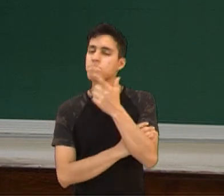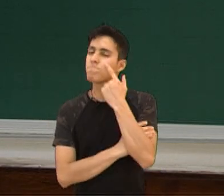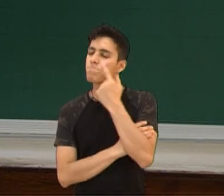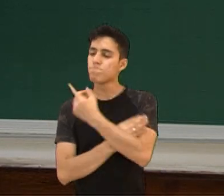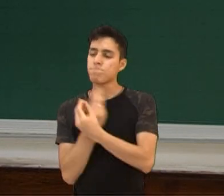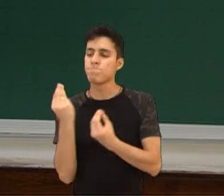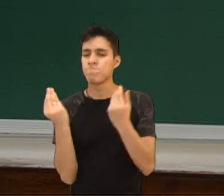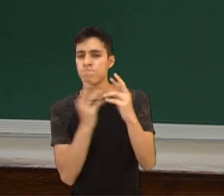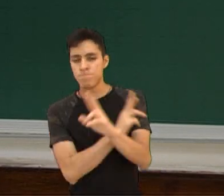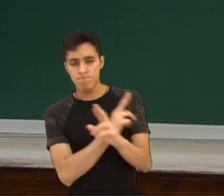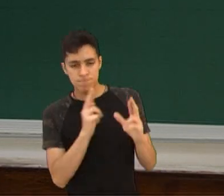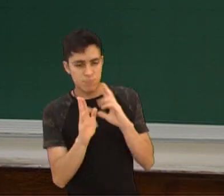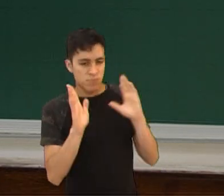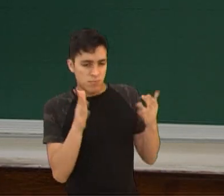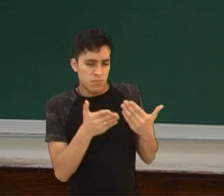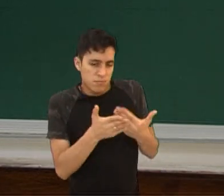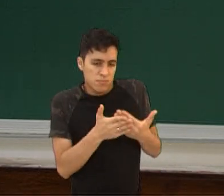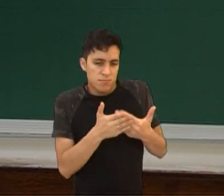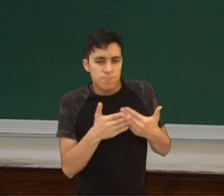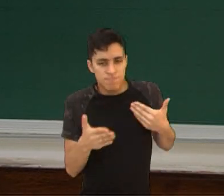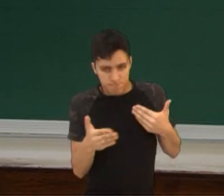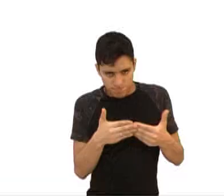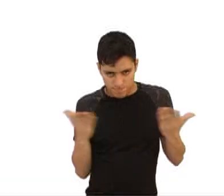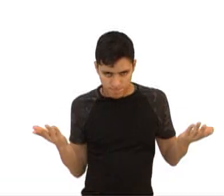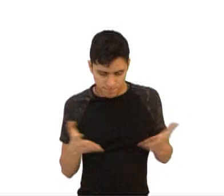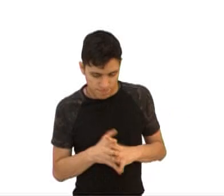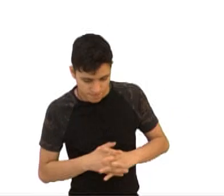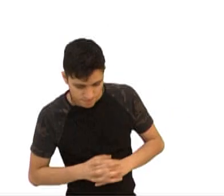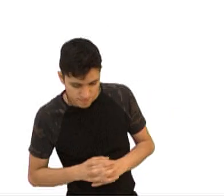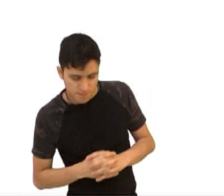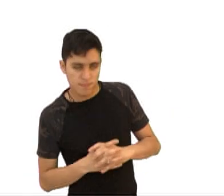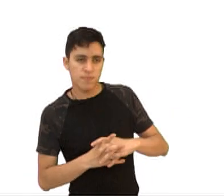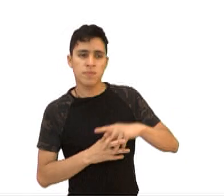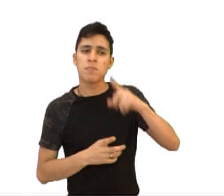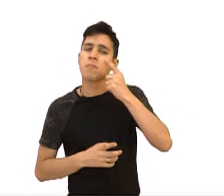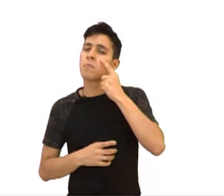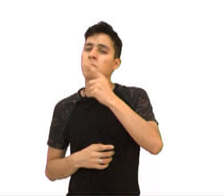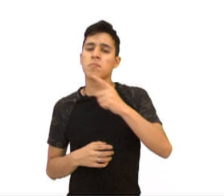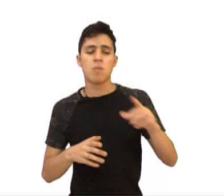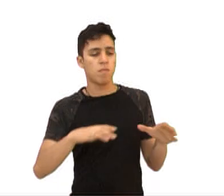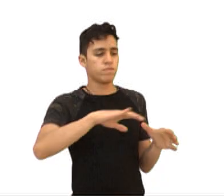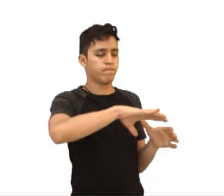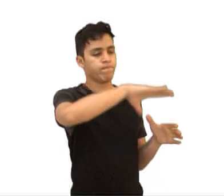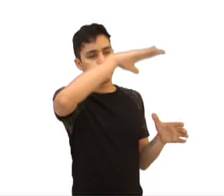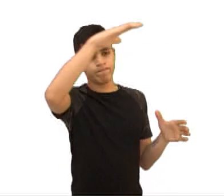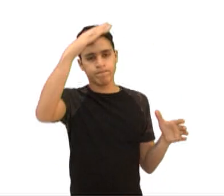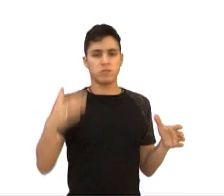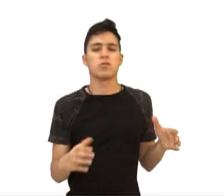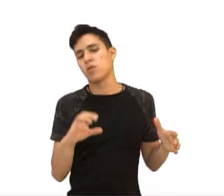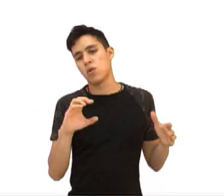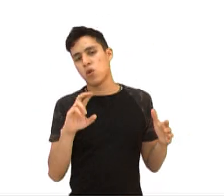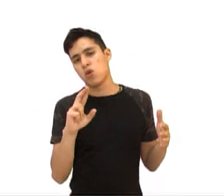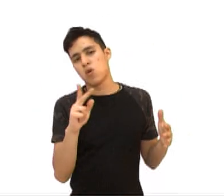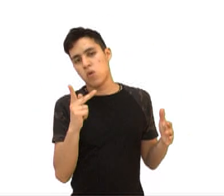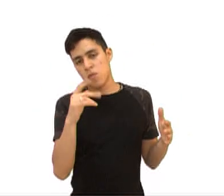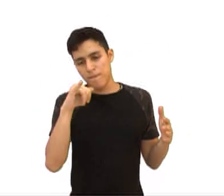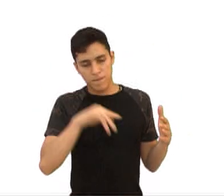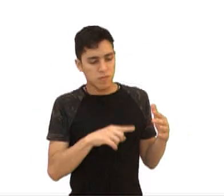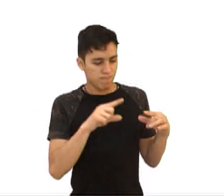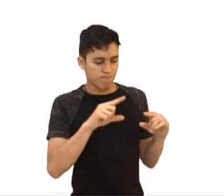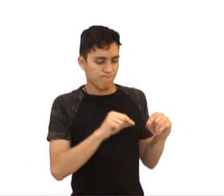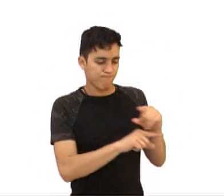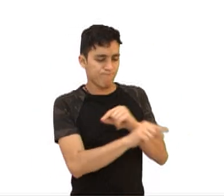relações ecológicas que a gente estudou ao longo desse trimestre. Olhando então aqui o cupinzeiro, o tamanduá, vamos ver o que a gente consegue tirar de relação ecológica